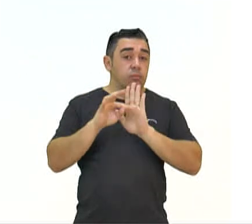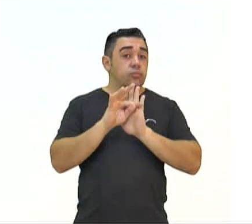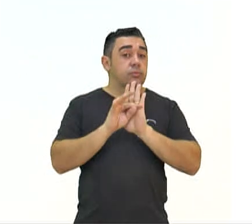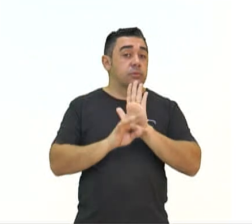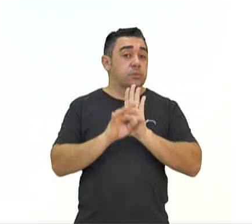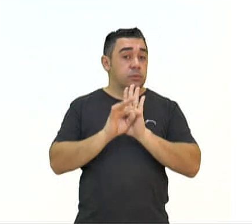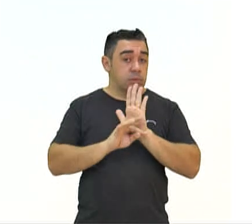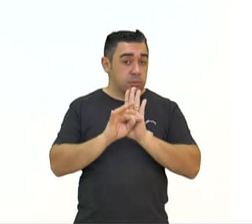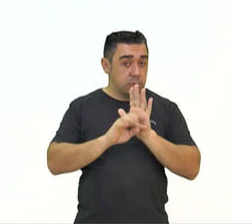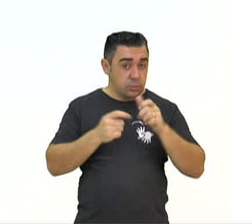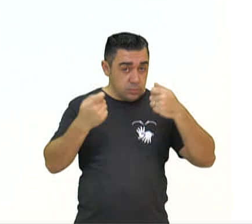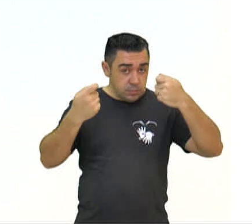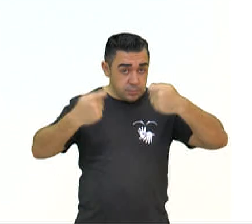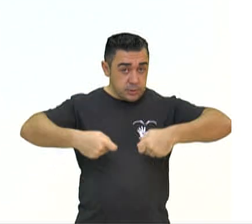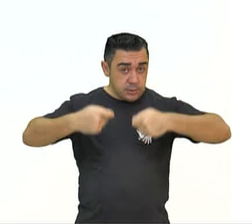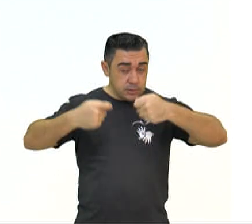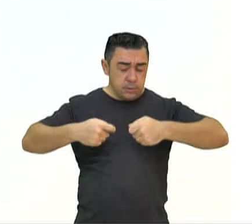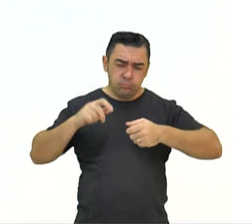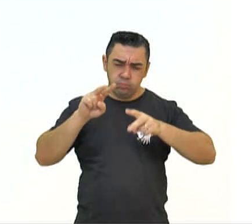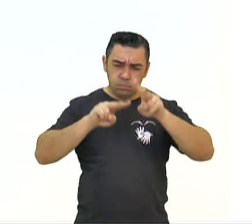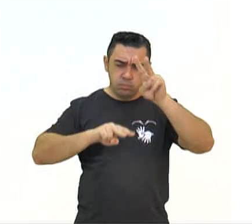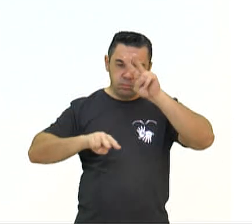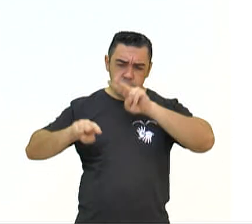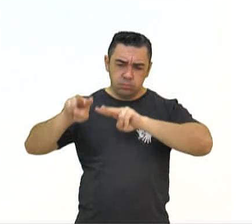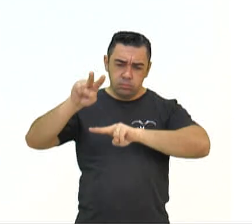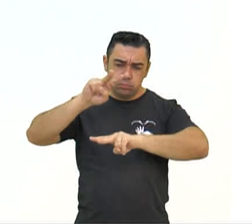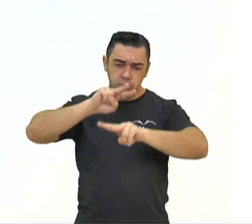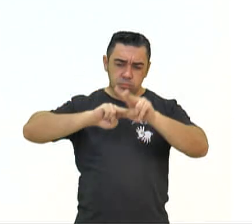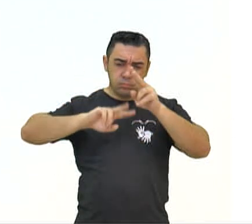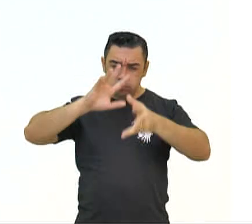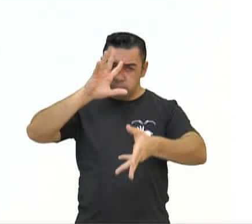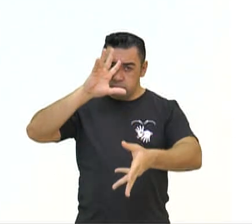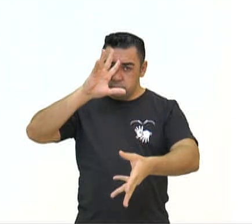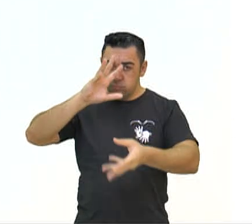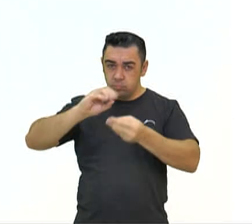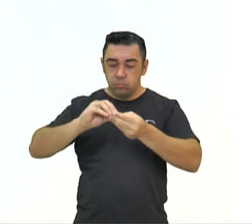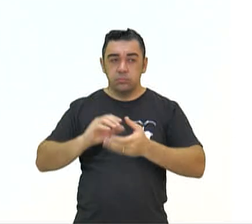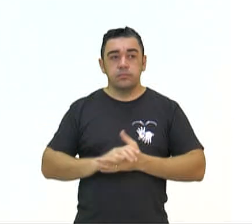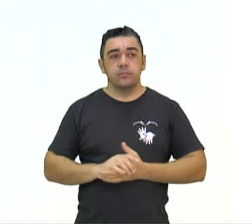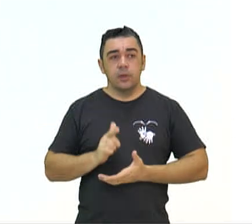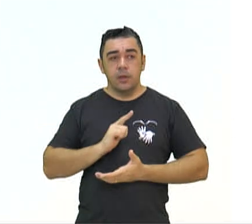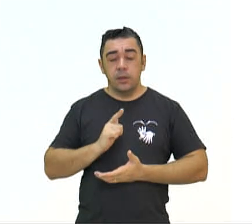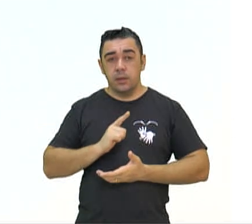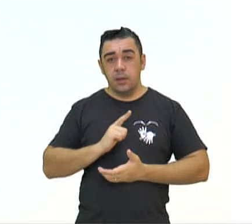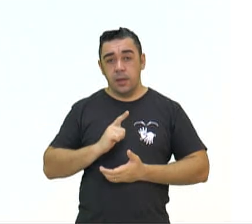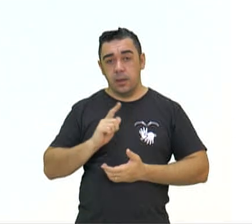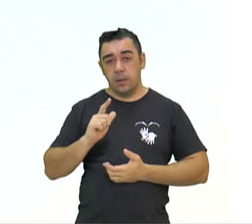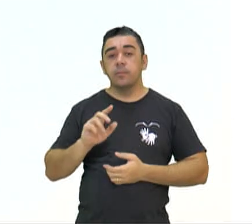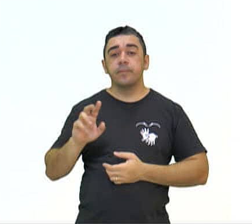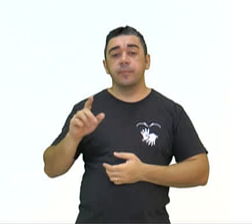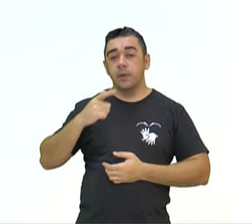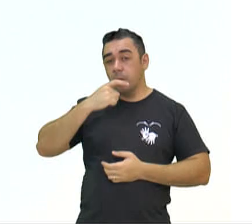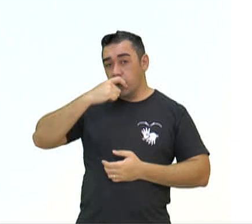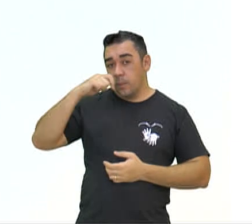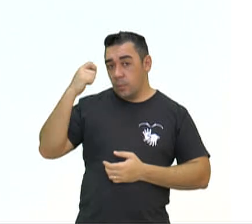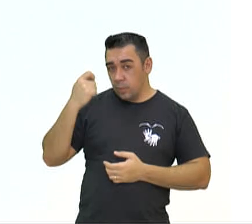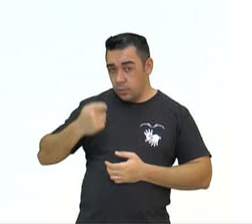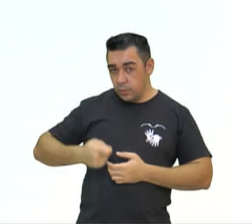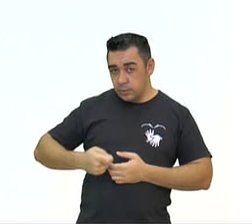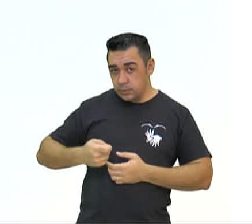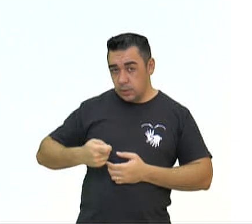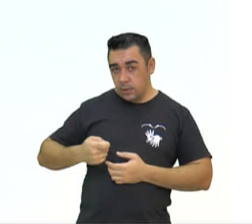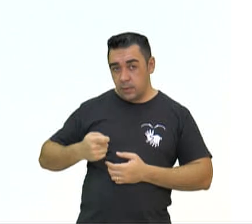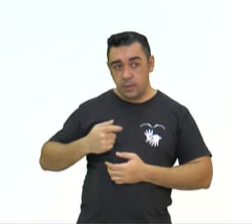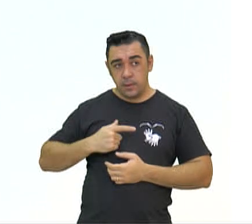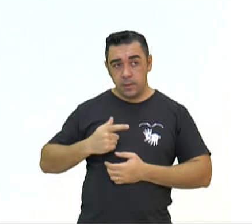um texto que deve ser lido, interpretado. Nós temos a Rússia, daí foi dado um recado para nós, não está escrito,